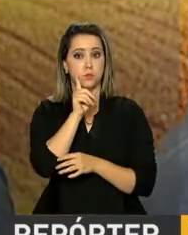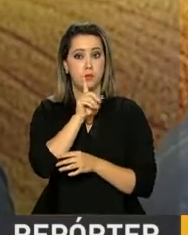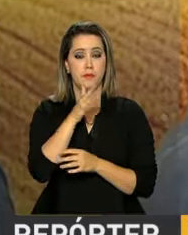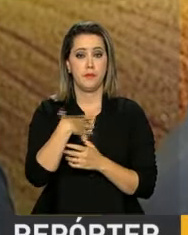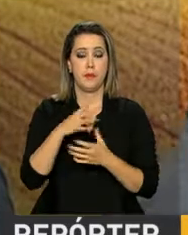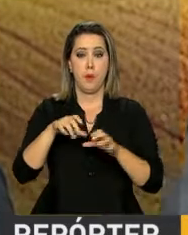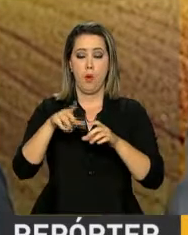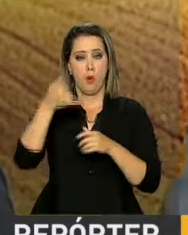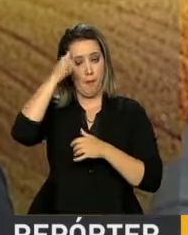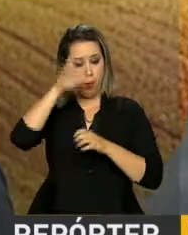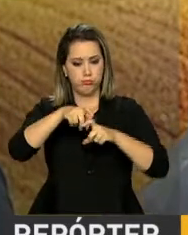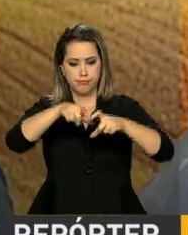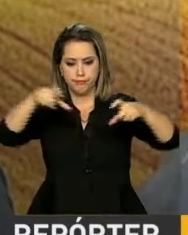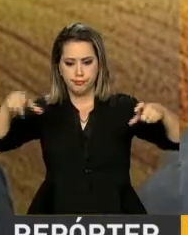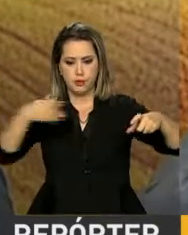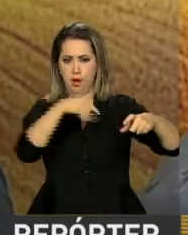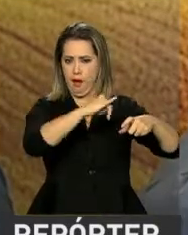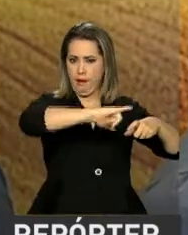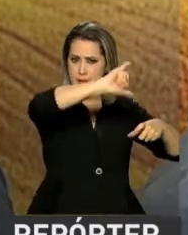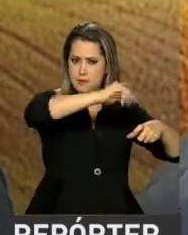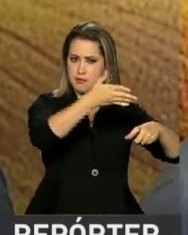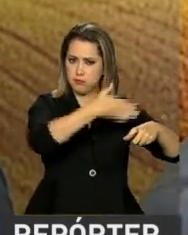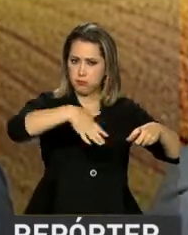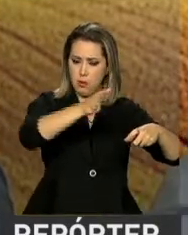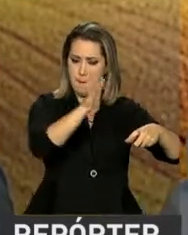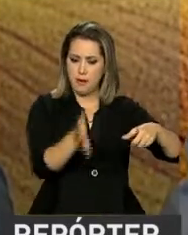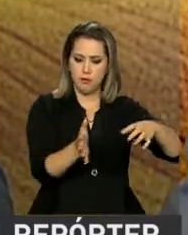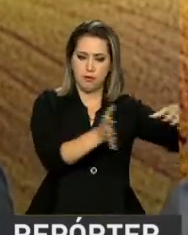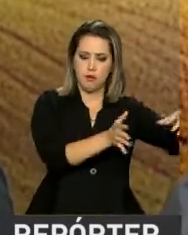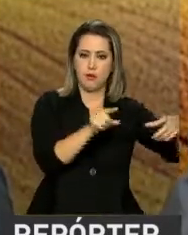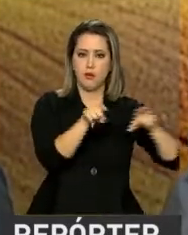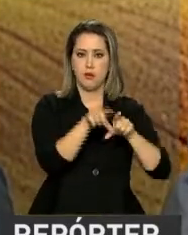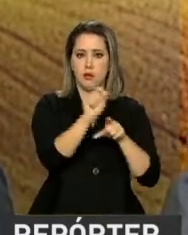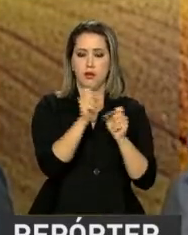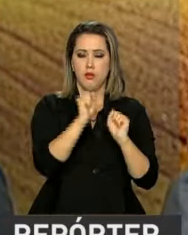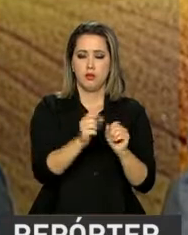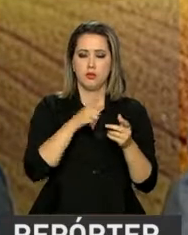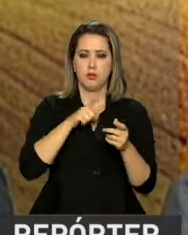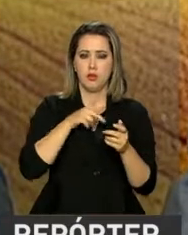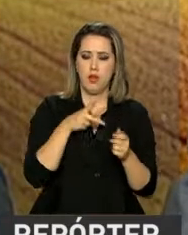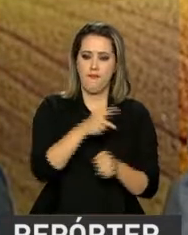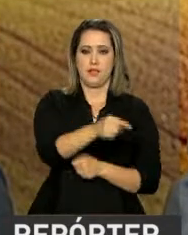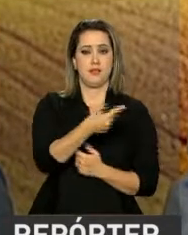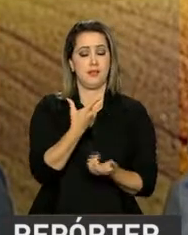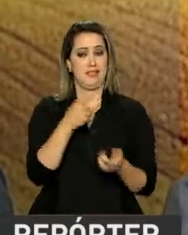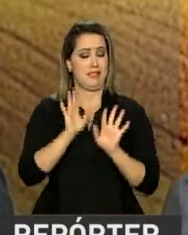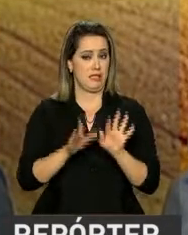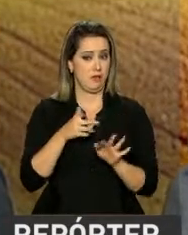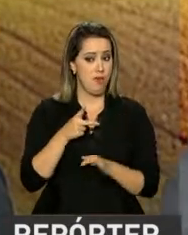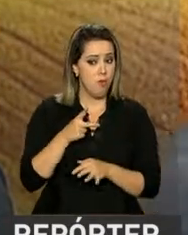do boi onde de fato ficam é feita a vacinação muitas vezes a vacinação é